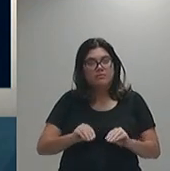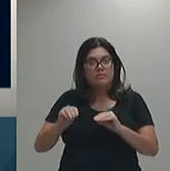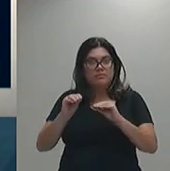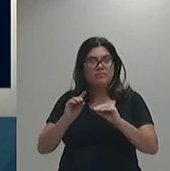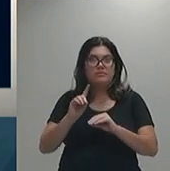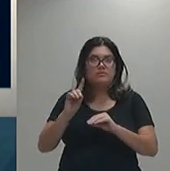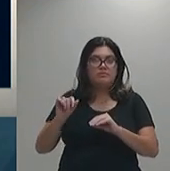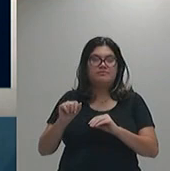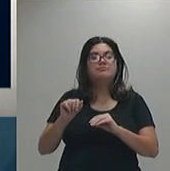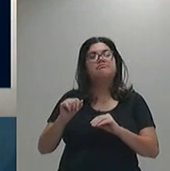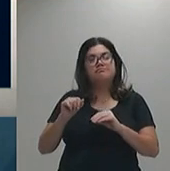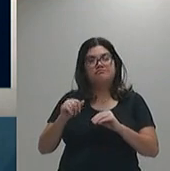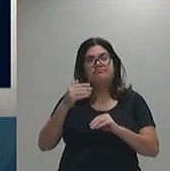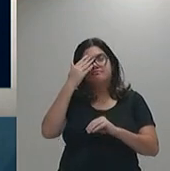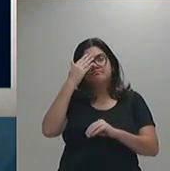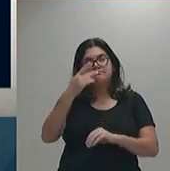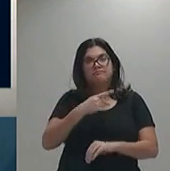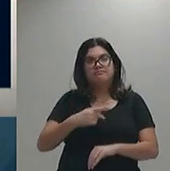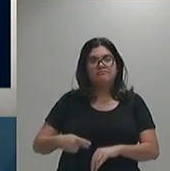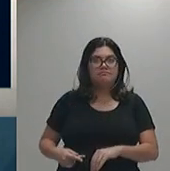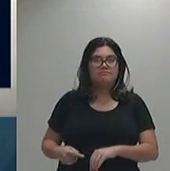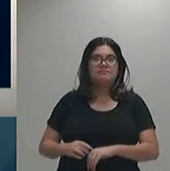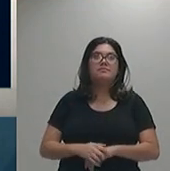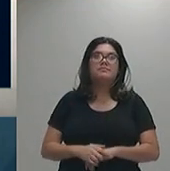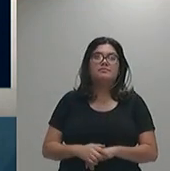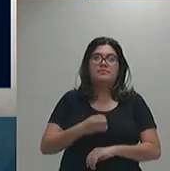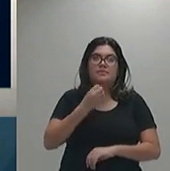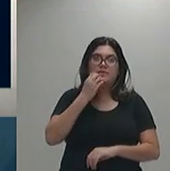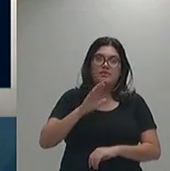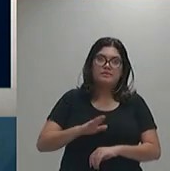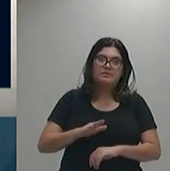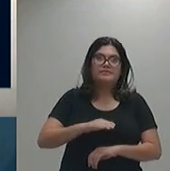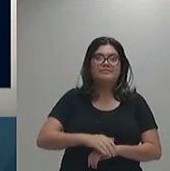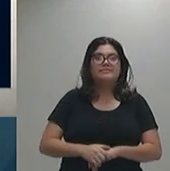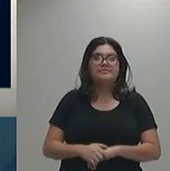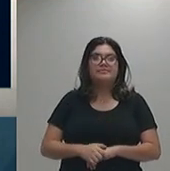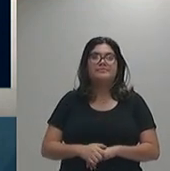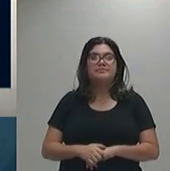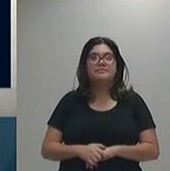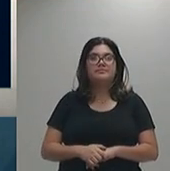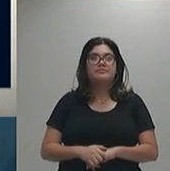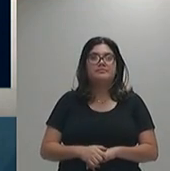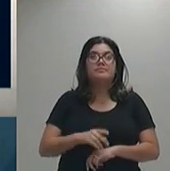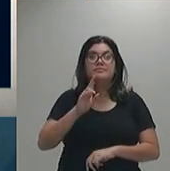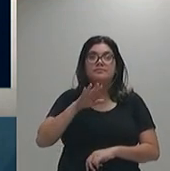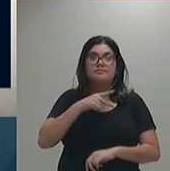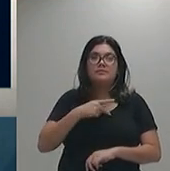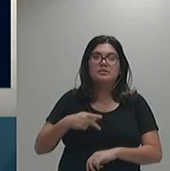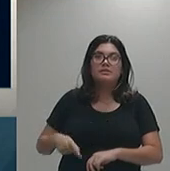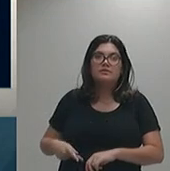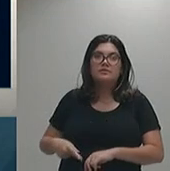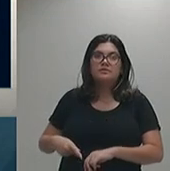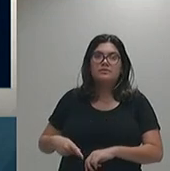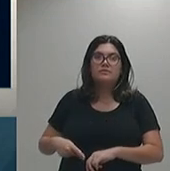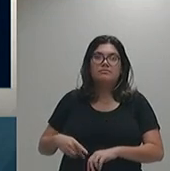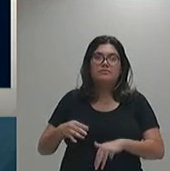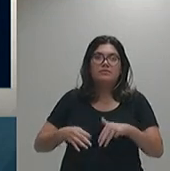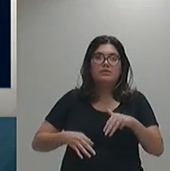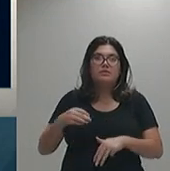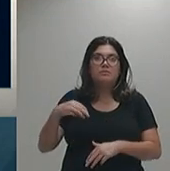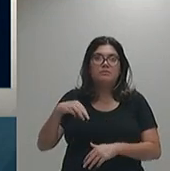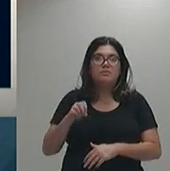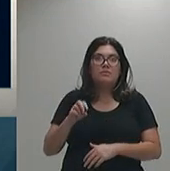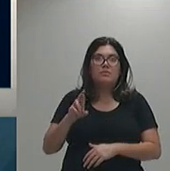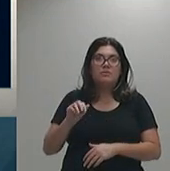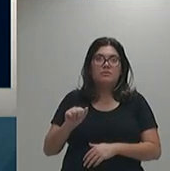obrigado obrigado obrigado boa tarde a todos boa tarde a presidente Presidente depois Algo me diz que mora tá saindo ele é realizou